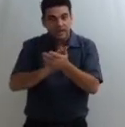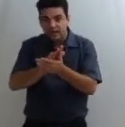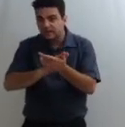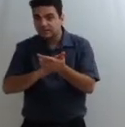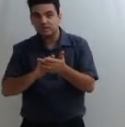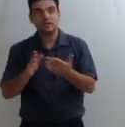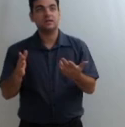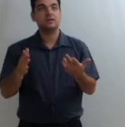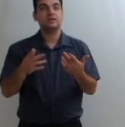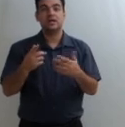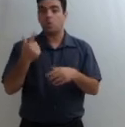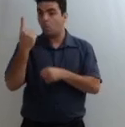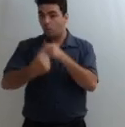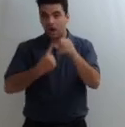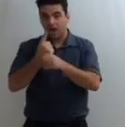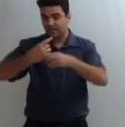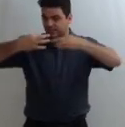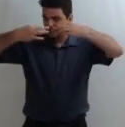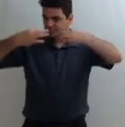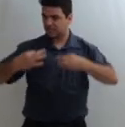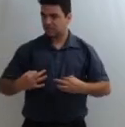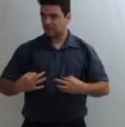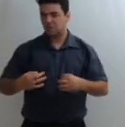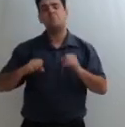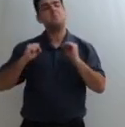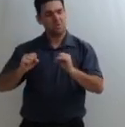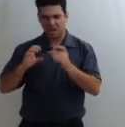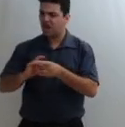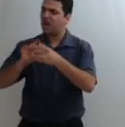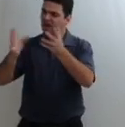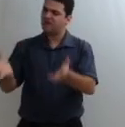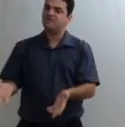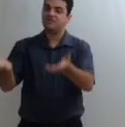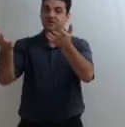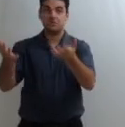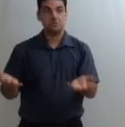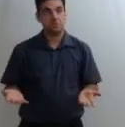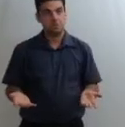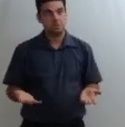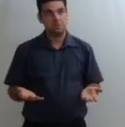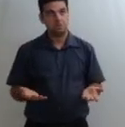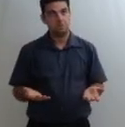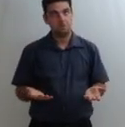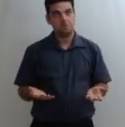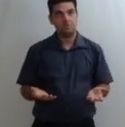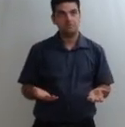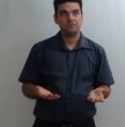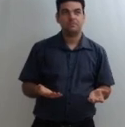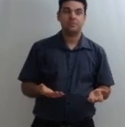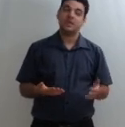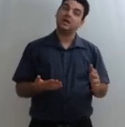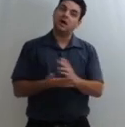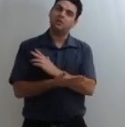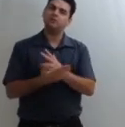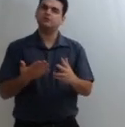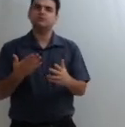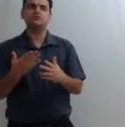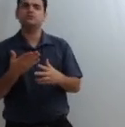últimos 12 meses. Né. E essa nova redação tem levado a um duplo posicionamento,